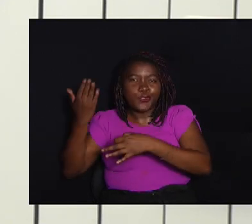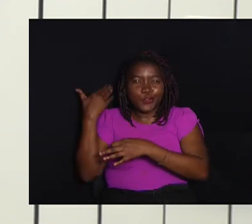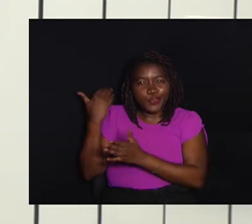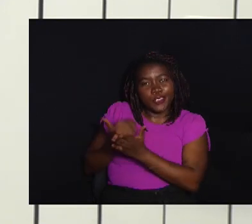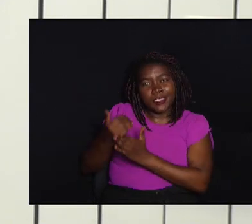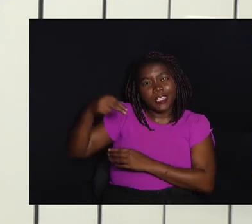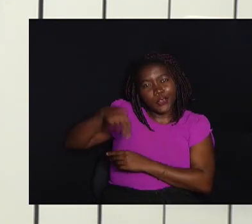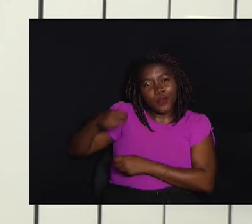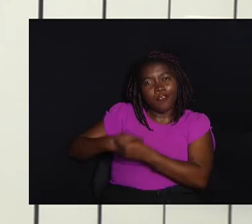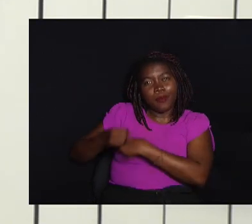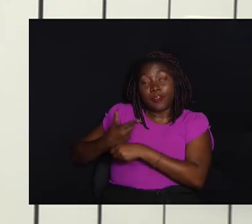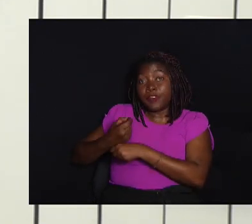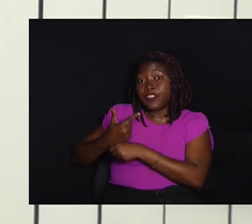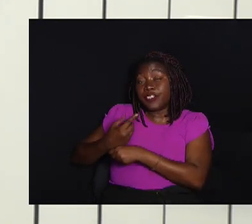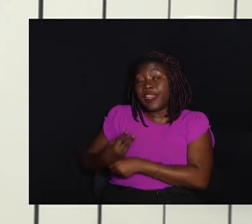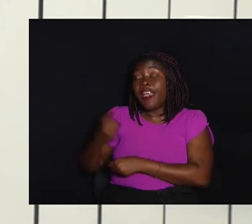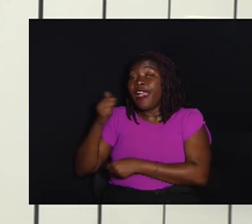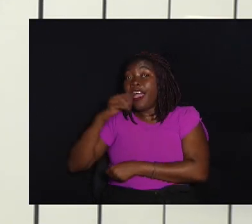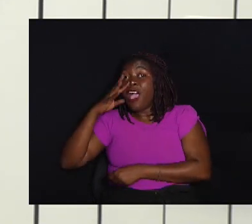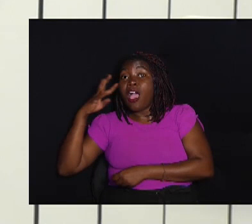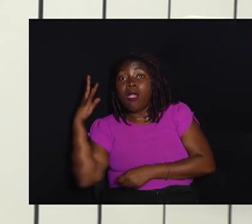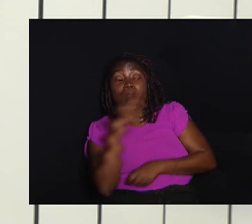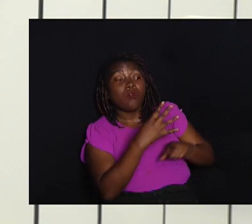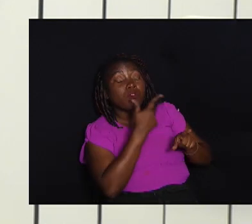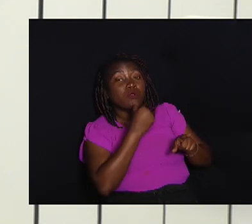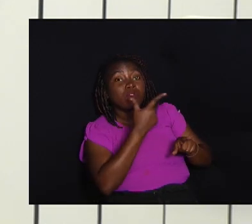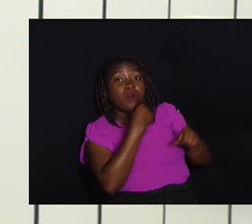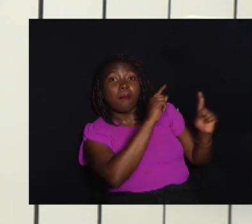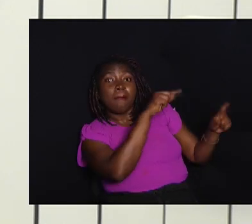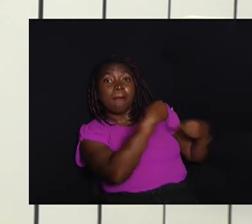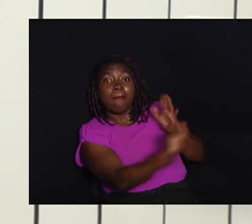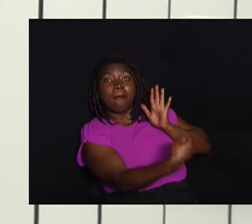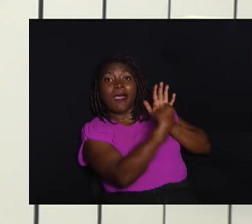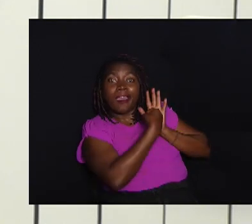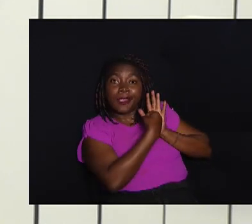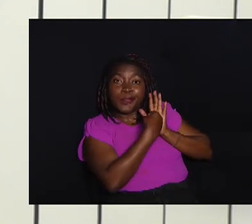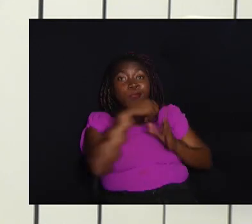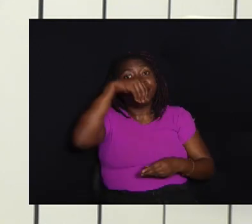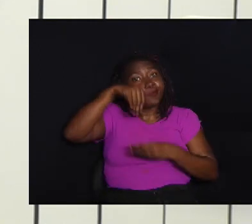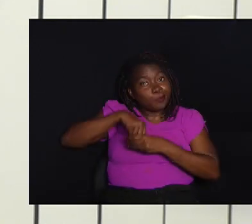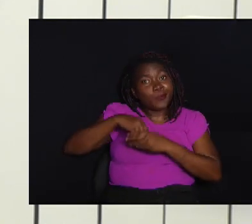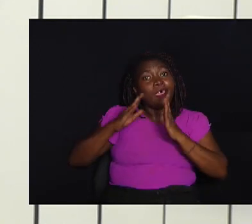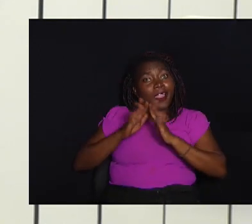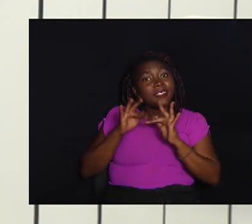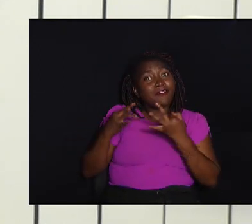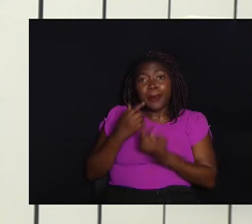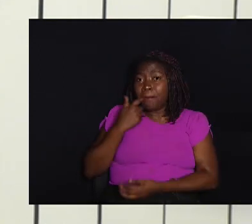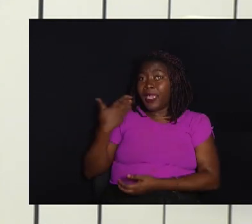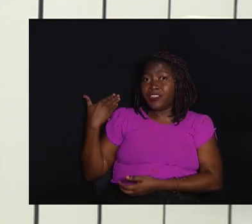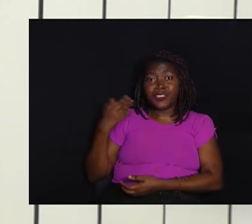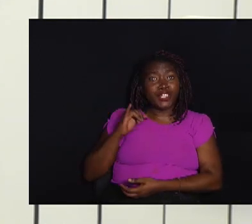ela acusou então o marido de agressão após uma discussão na casa da família, aqui pertinho, em Itu. Ela também acusou Alexandre por